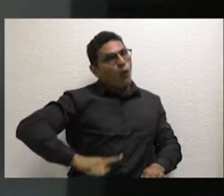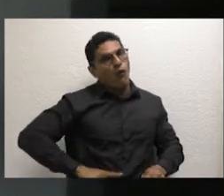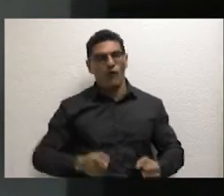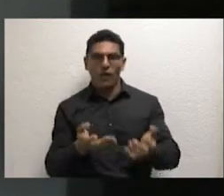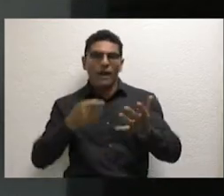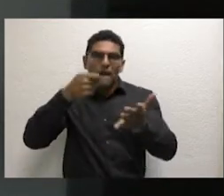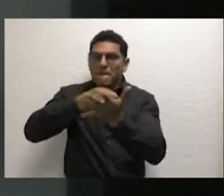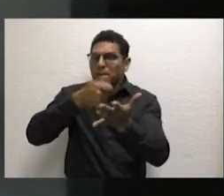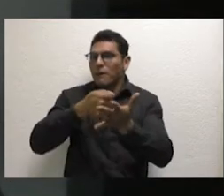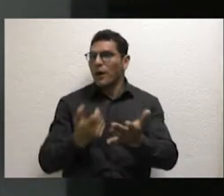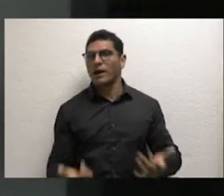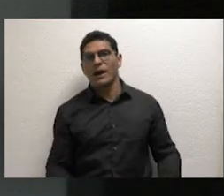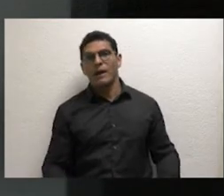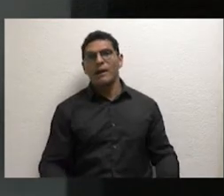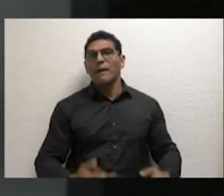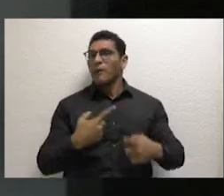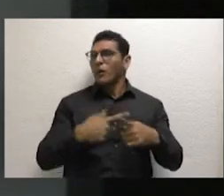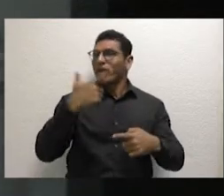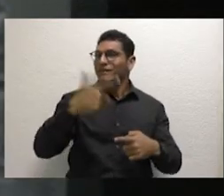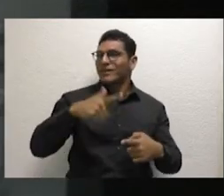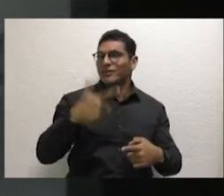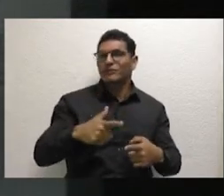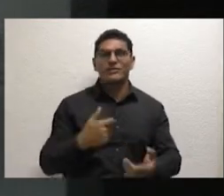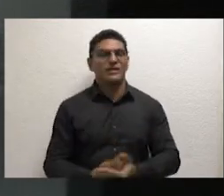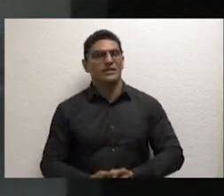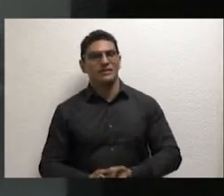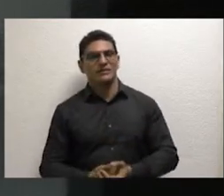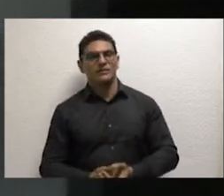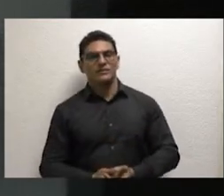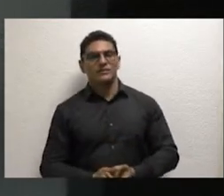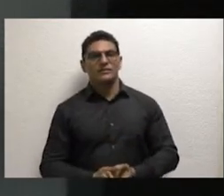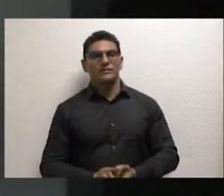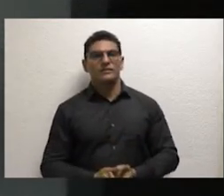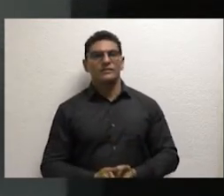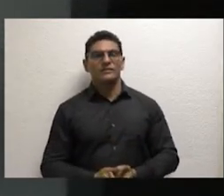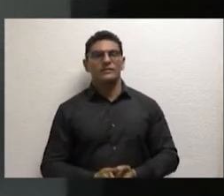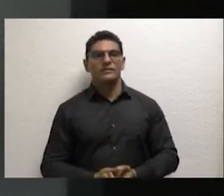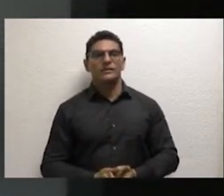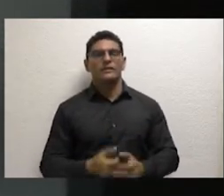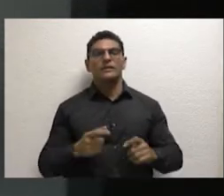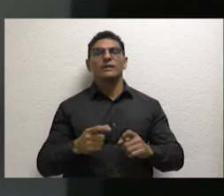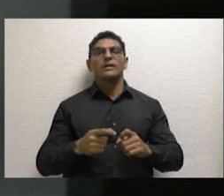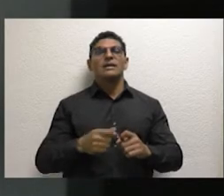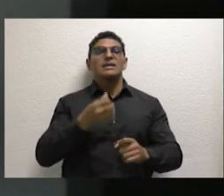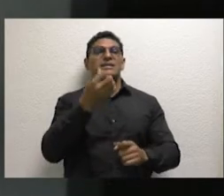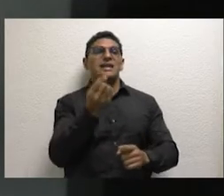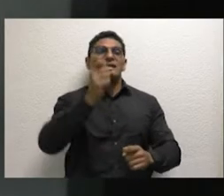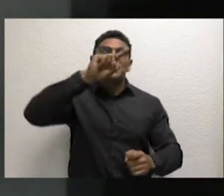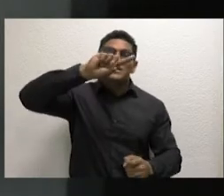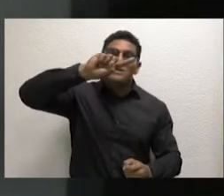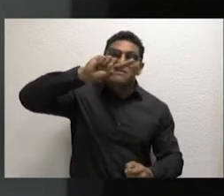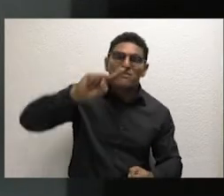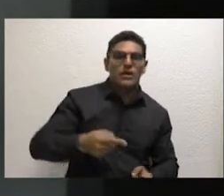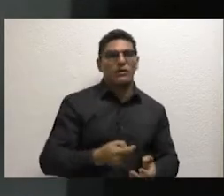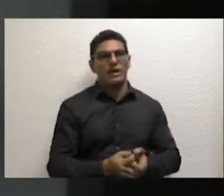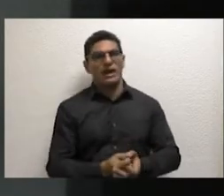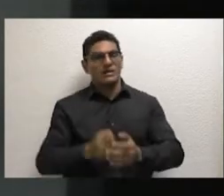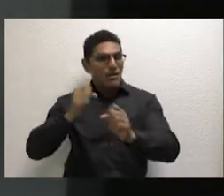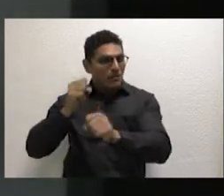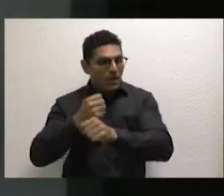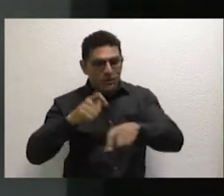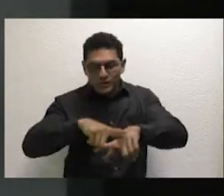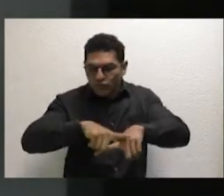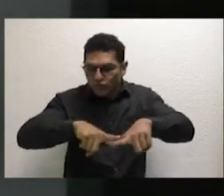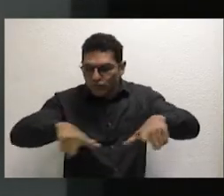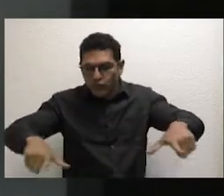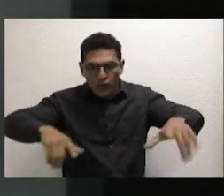pagar porque ainda não cancelou o empenho doutor Perico 6 mil reais de uma limpeza de piscina